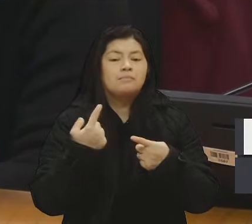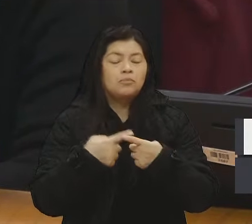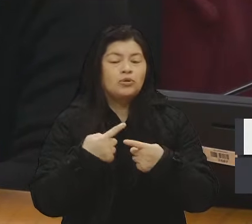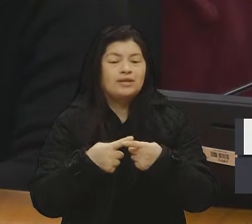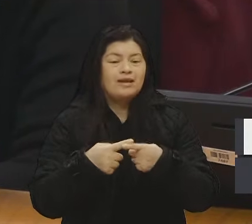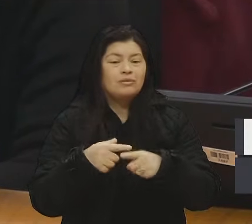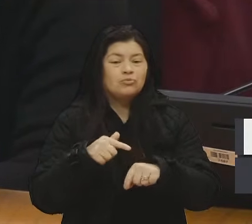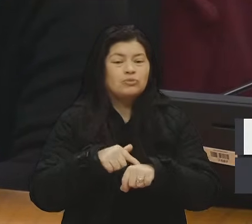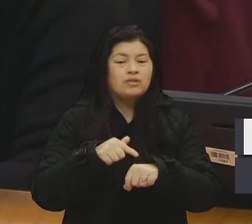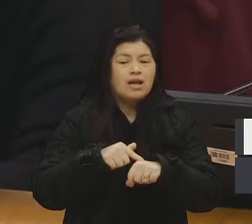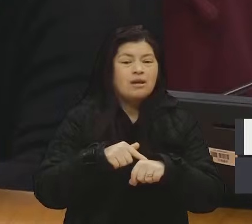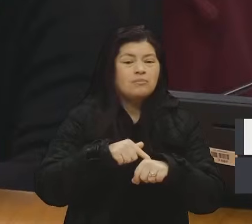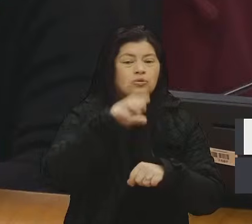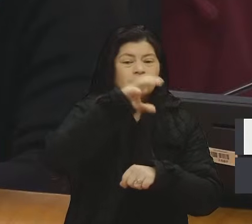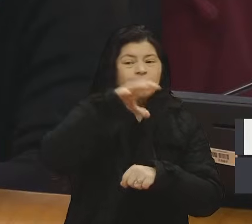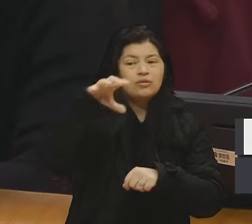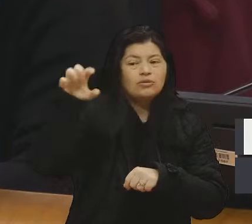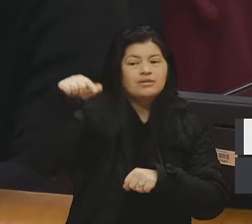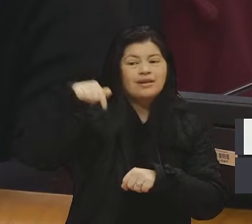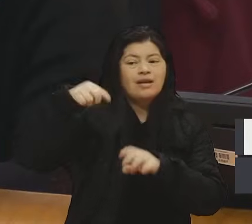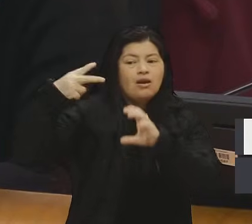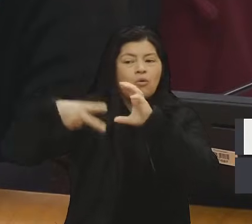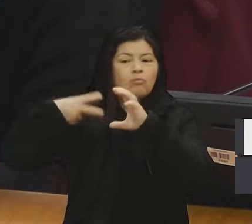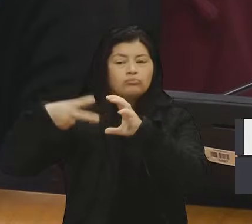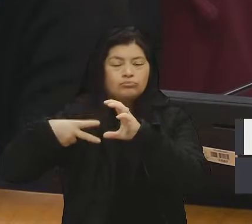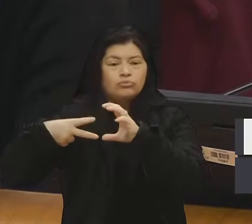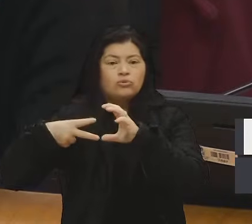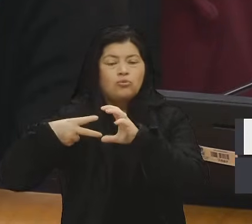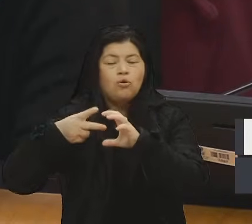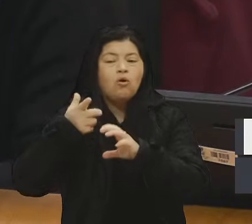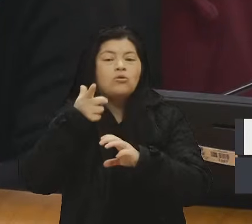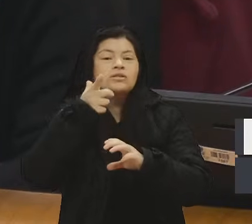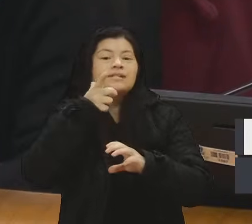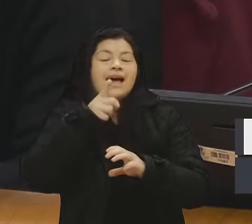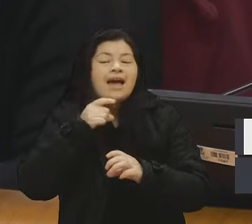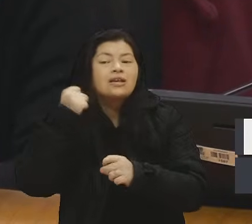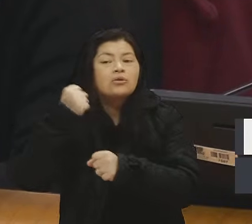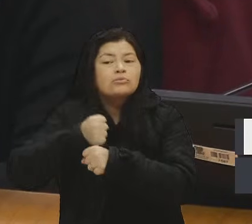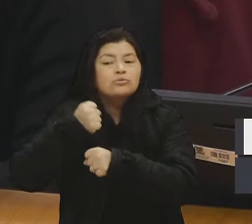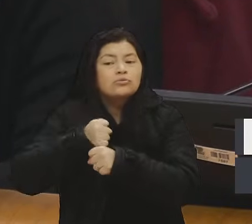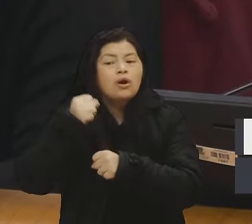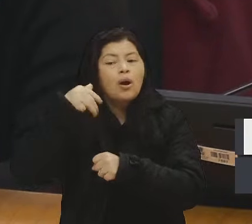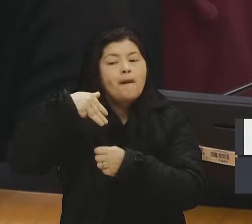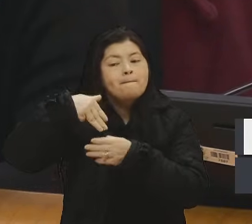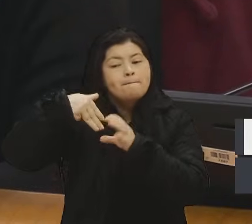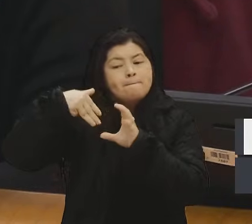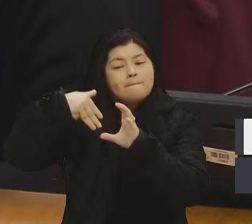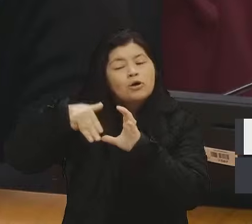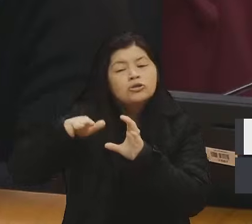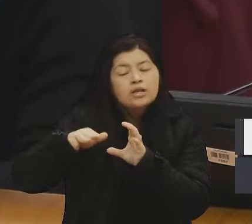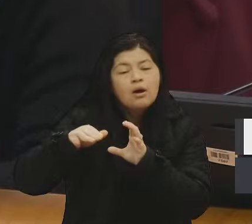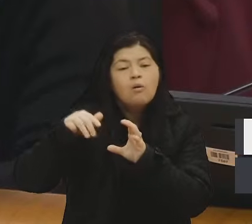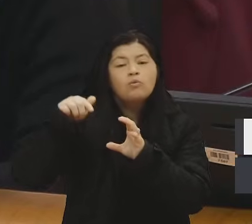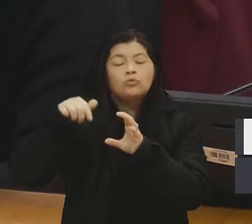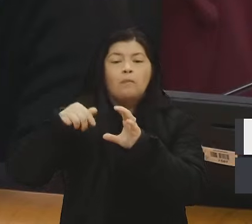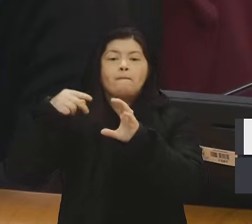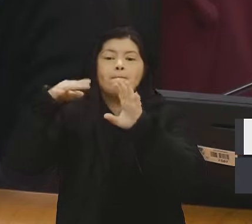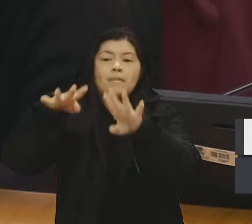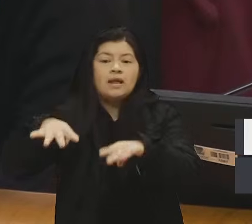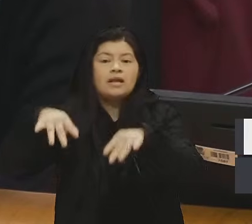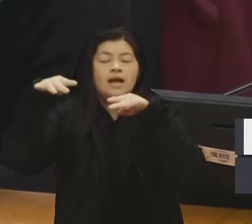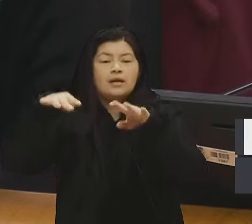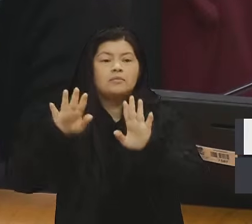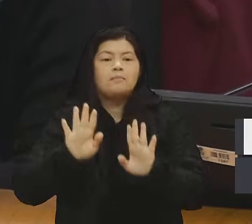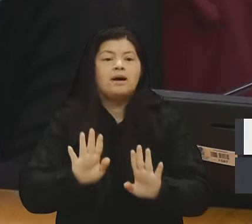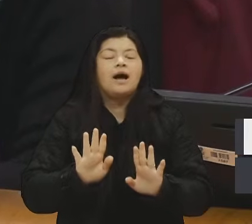de setores aqui da Câmara, nós consigamos construir essa moção no plenário, se não via a Comissão de